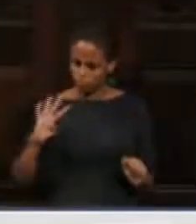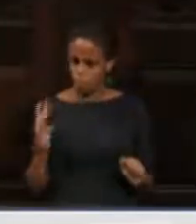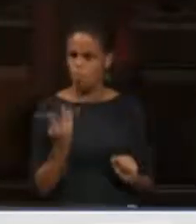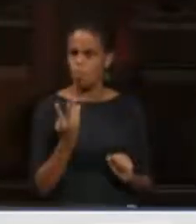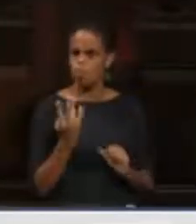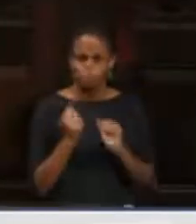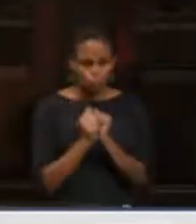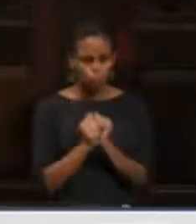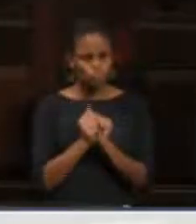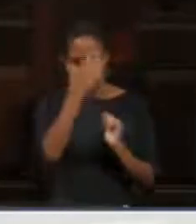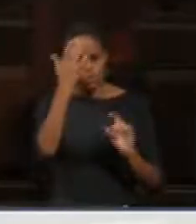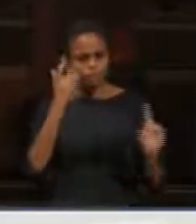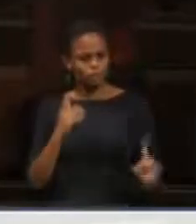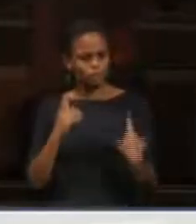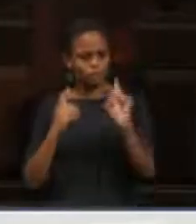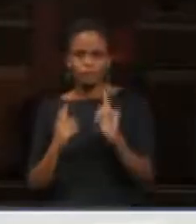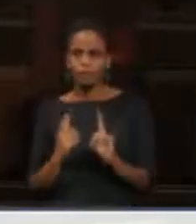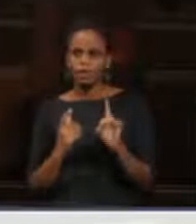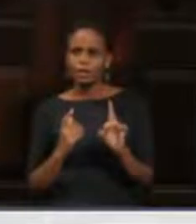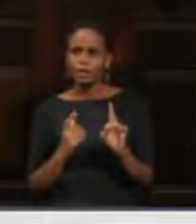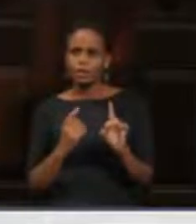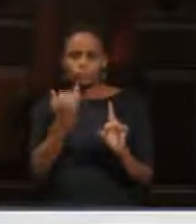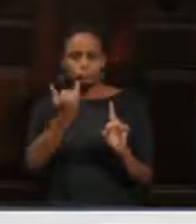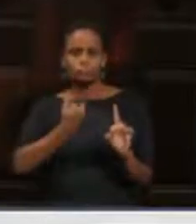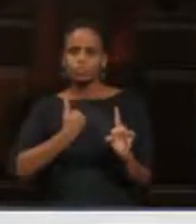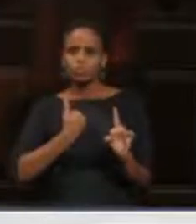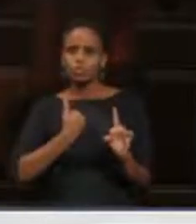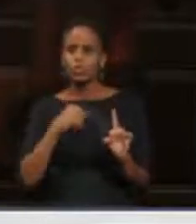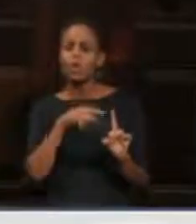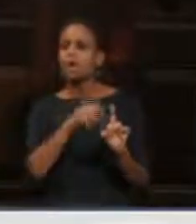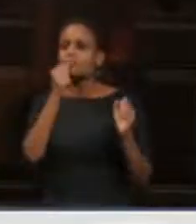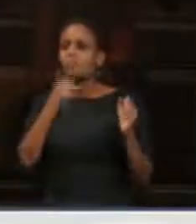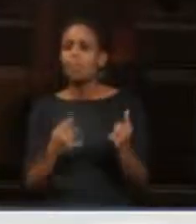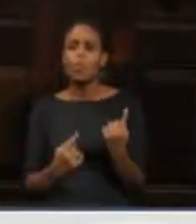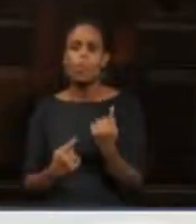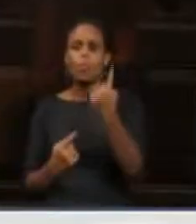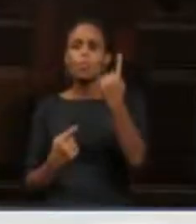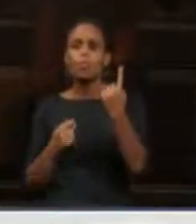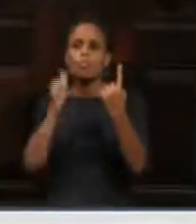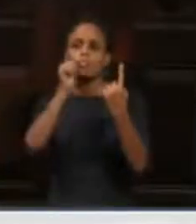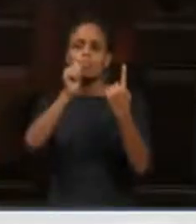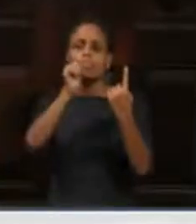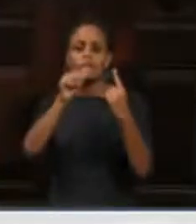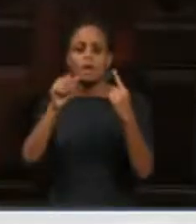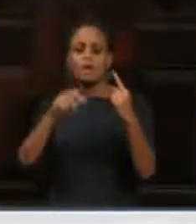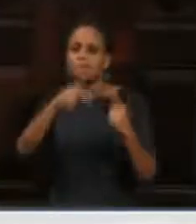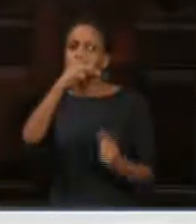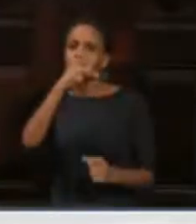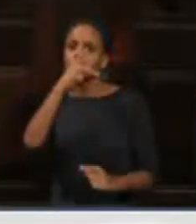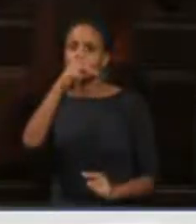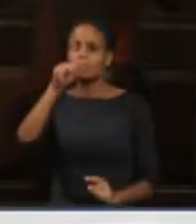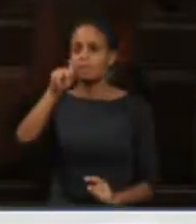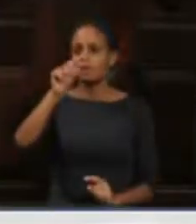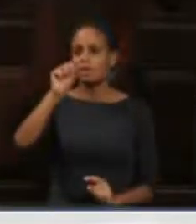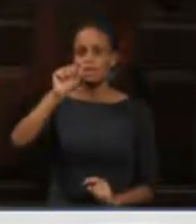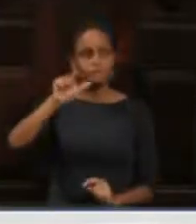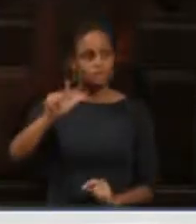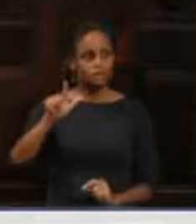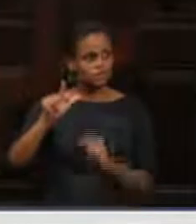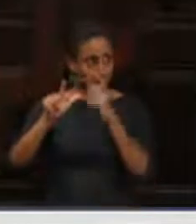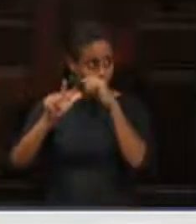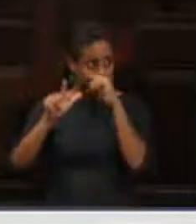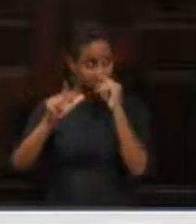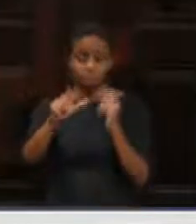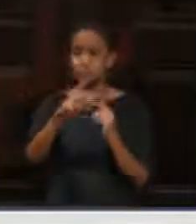em especial a minha pessoa por ser a única mulher da bancada do PSL. Então, ela encontrou na minha